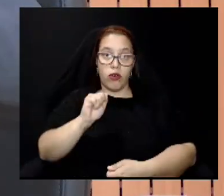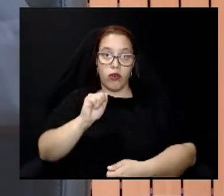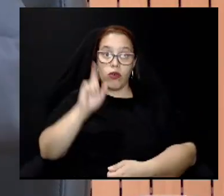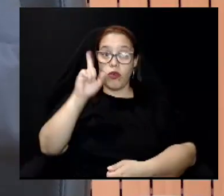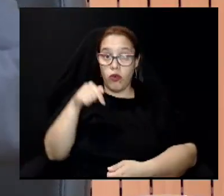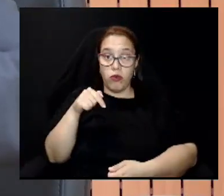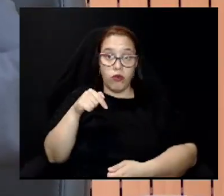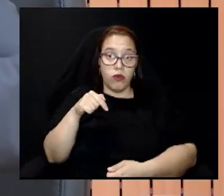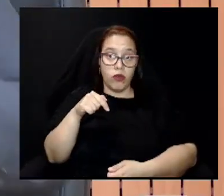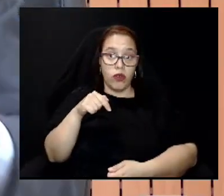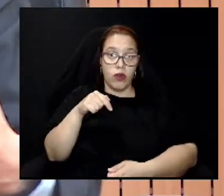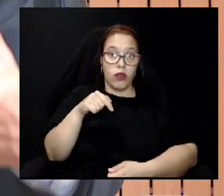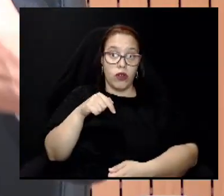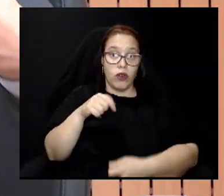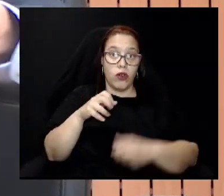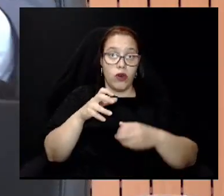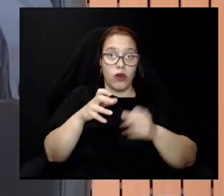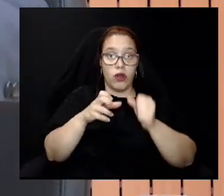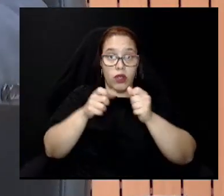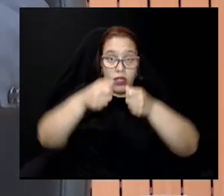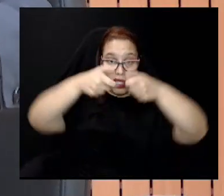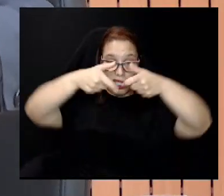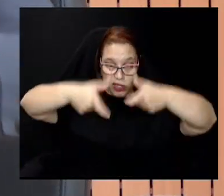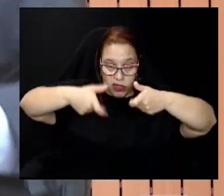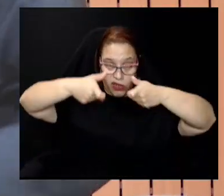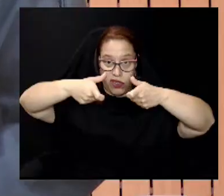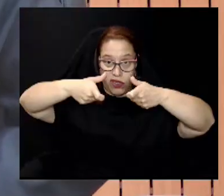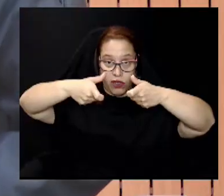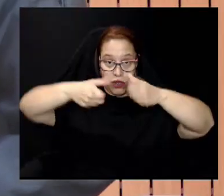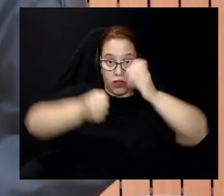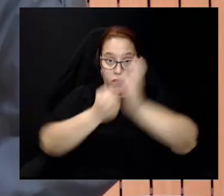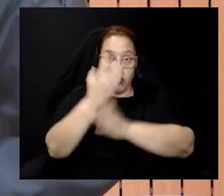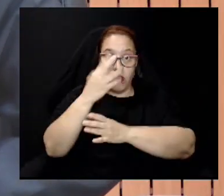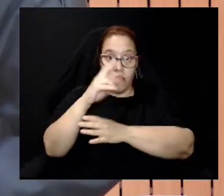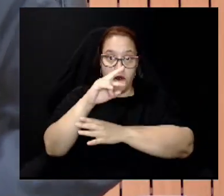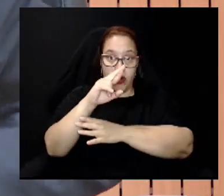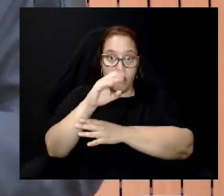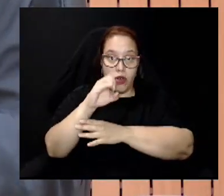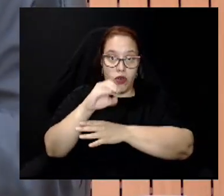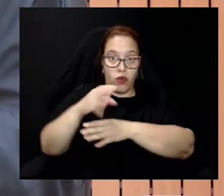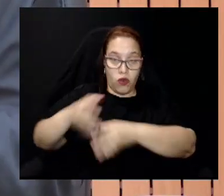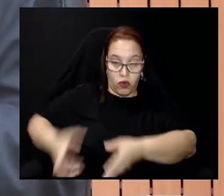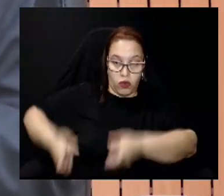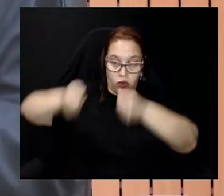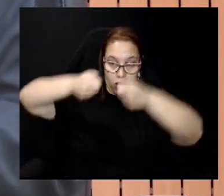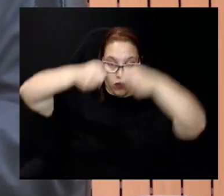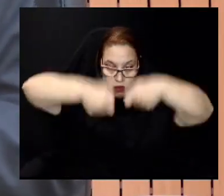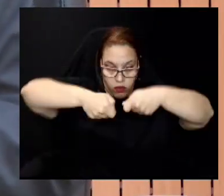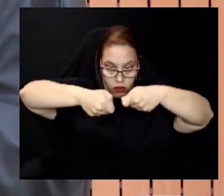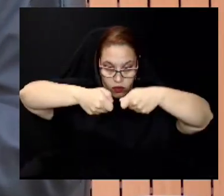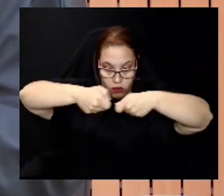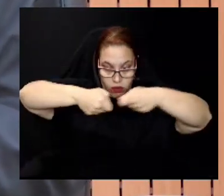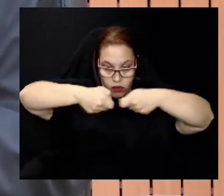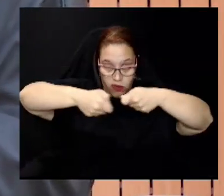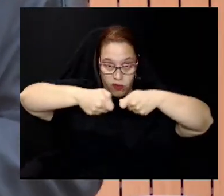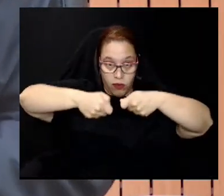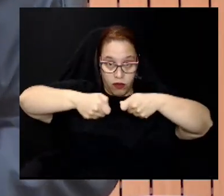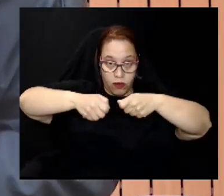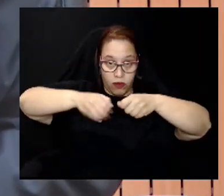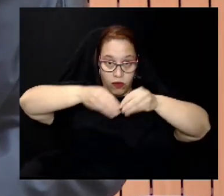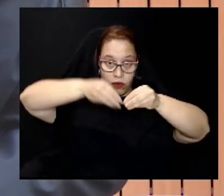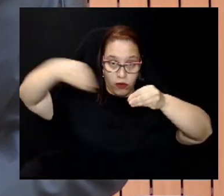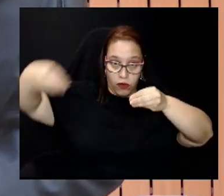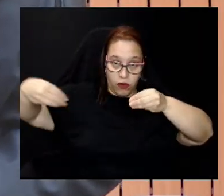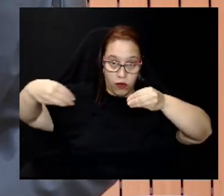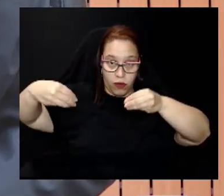cirurgião segurar a pinça, nós inventamos um robô que segura essa pinça e o cirurgião, então, é deslocado do abdômen do paciente,